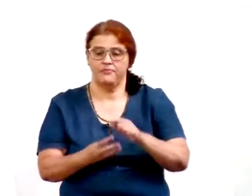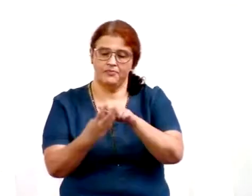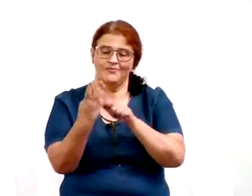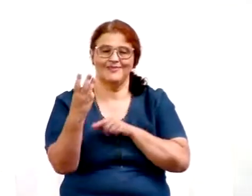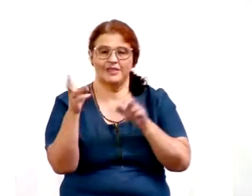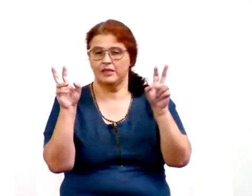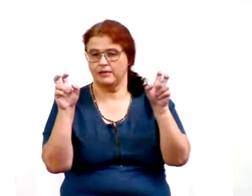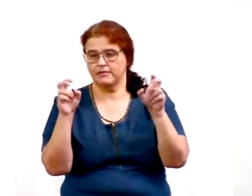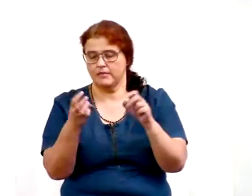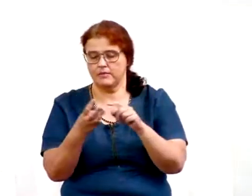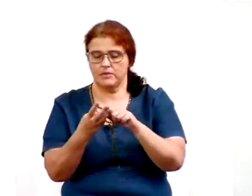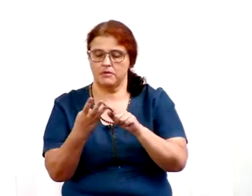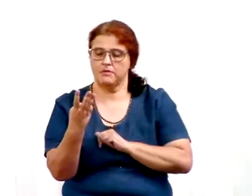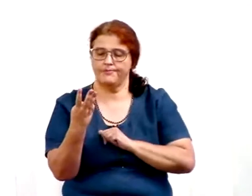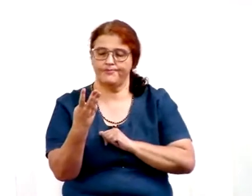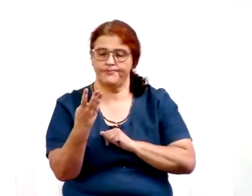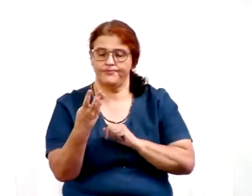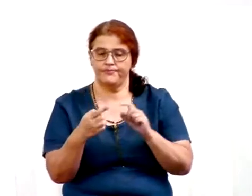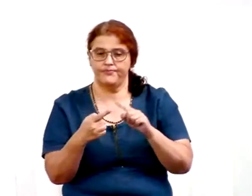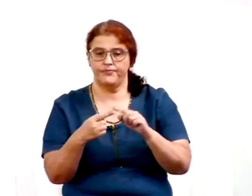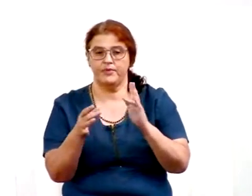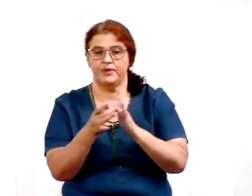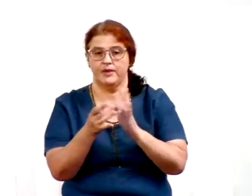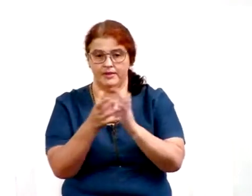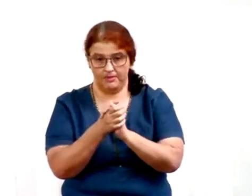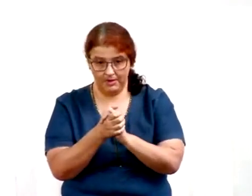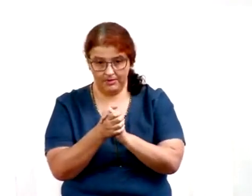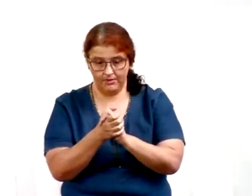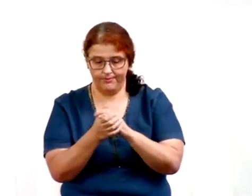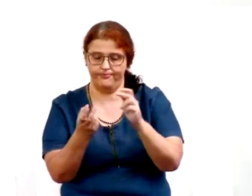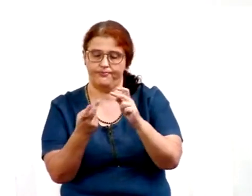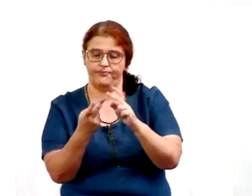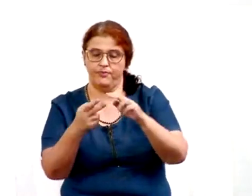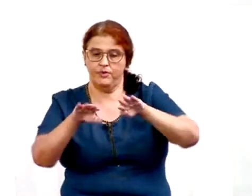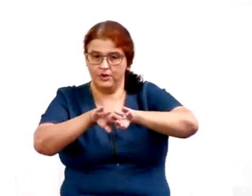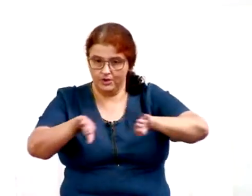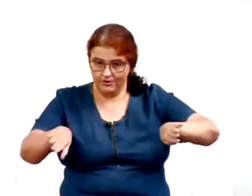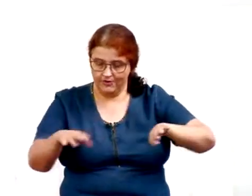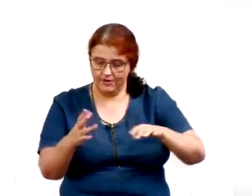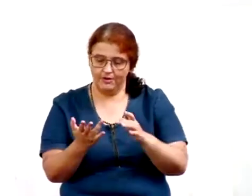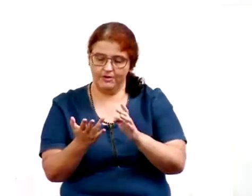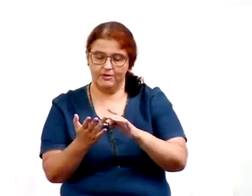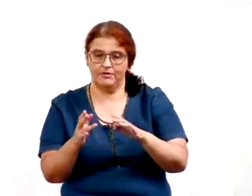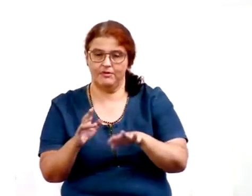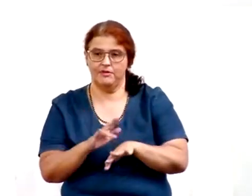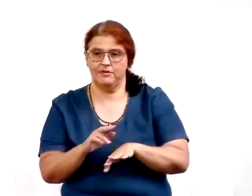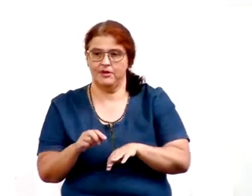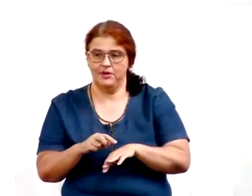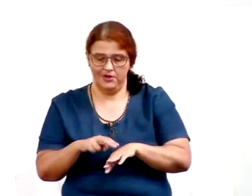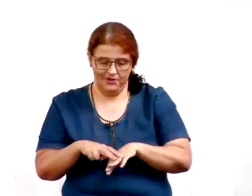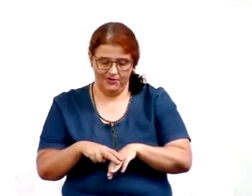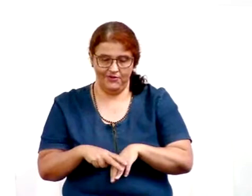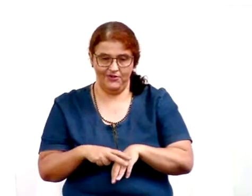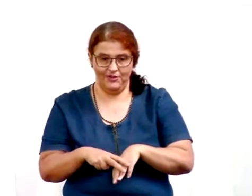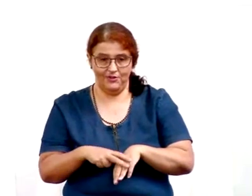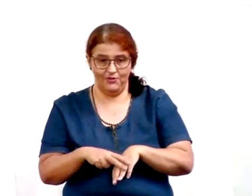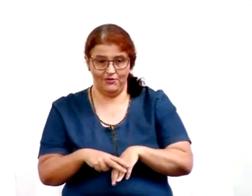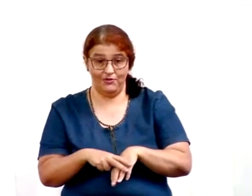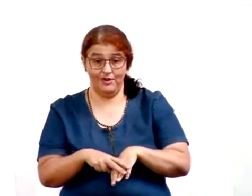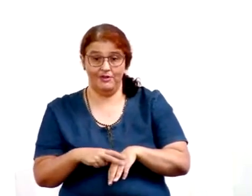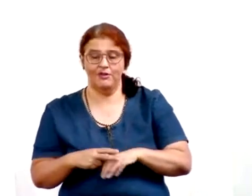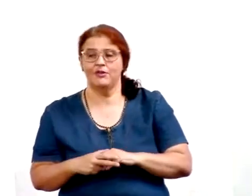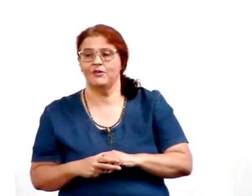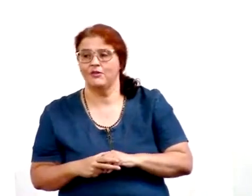assuntos. O assunto do casamento, do divórcio, pessoas solteiras, viúvas, o problema do sacrifício